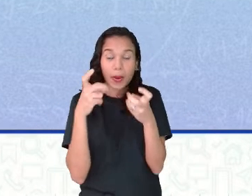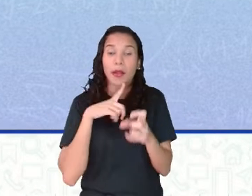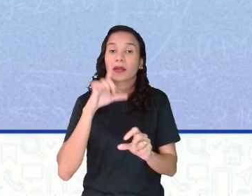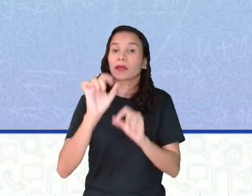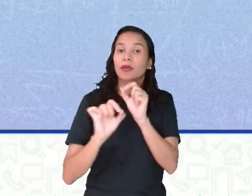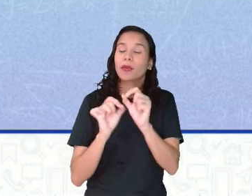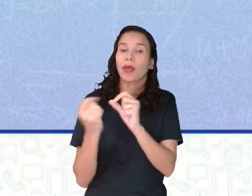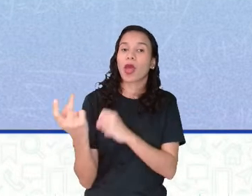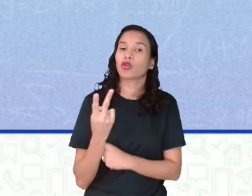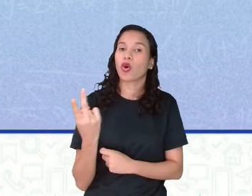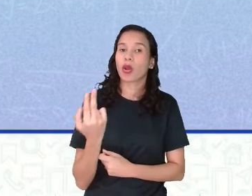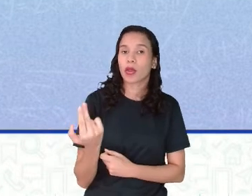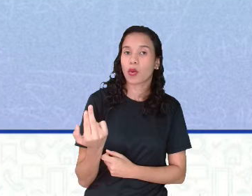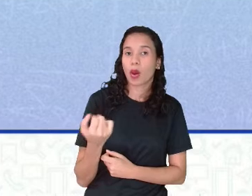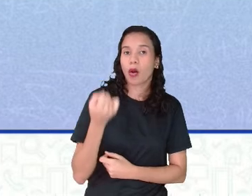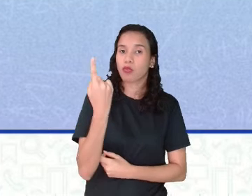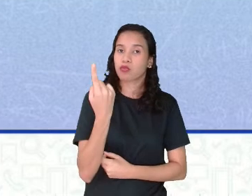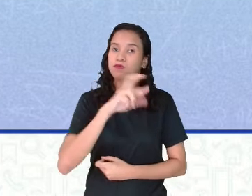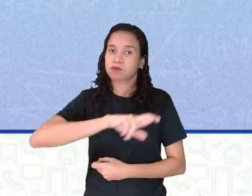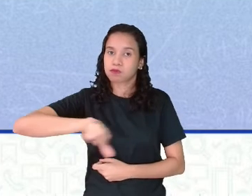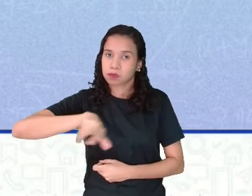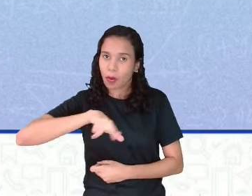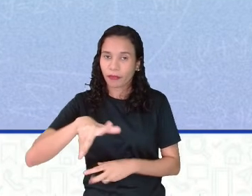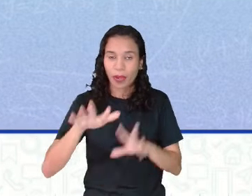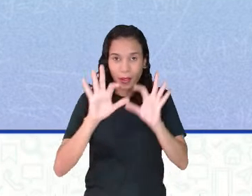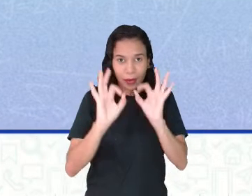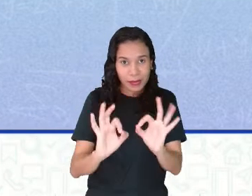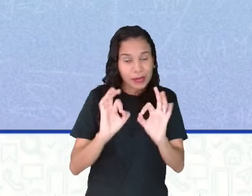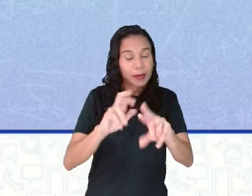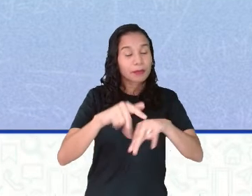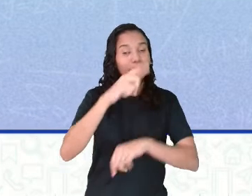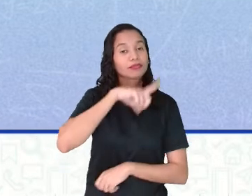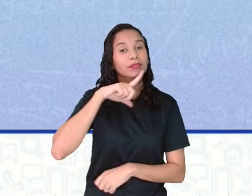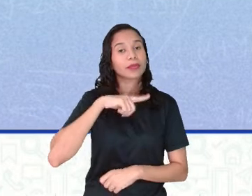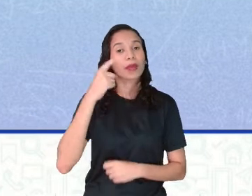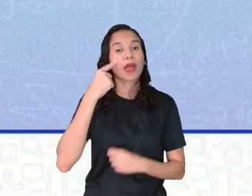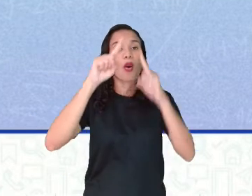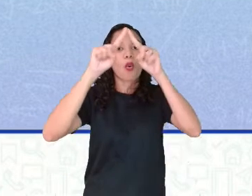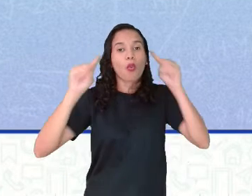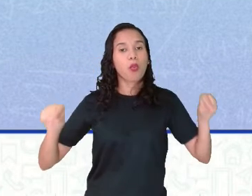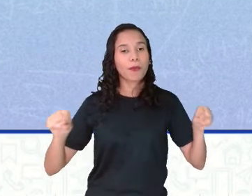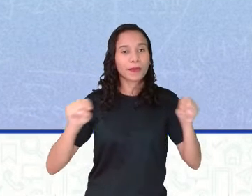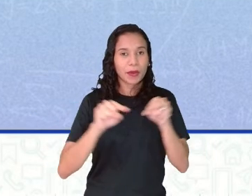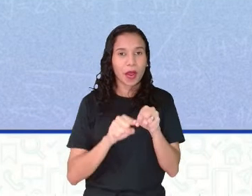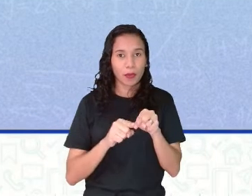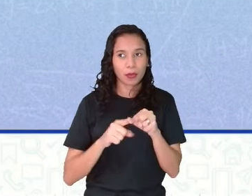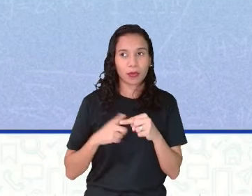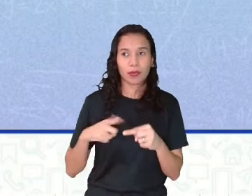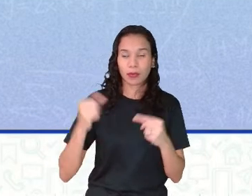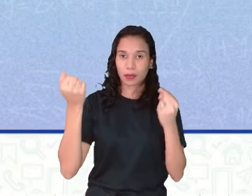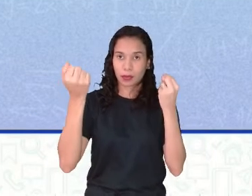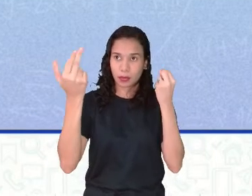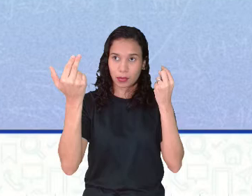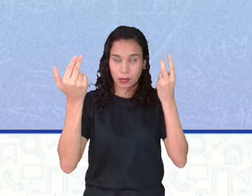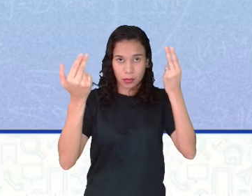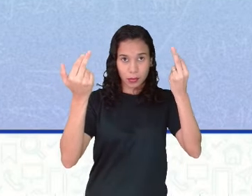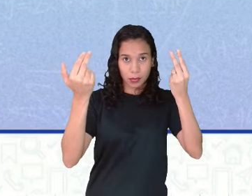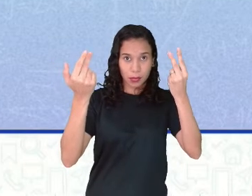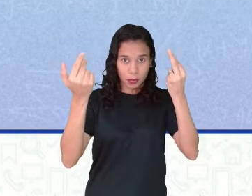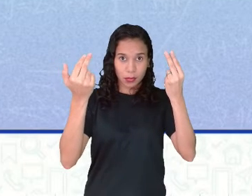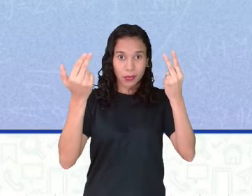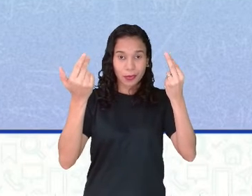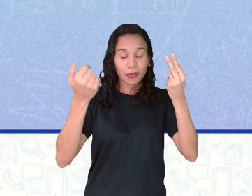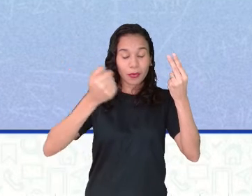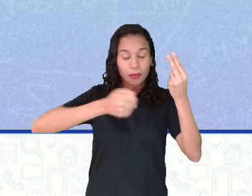2 lados iguais e um diferente, certo? Então, quando o triângulo ele tem 2 lados iguais,